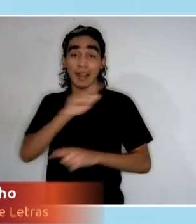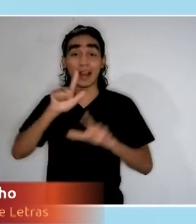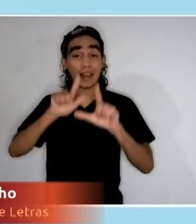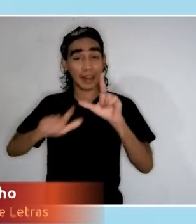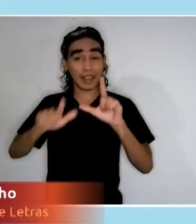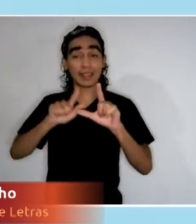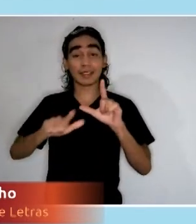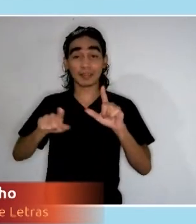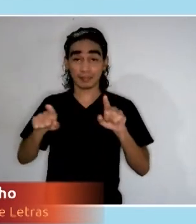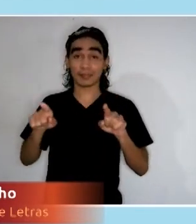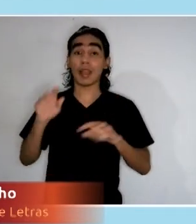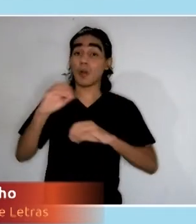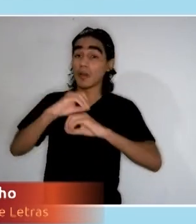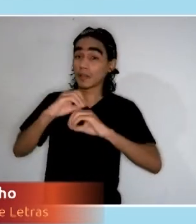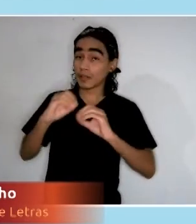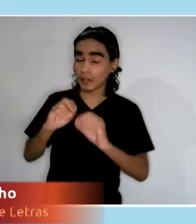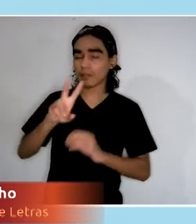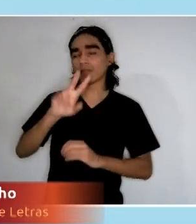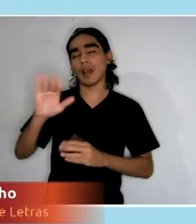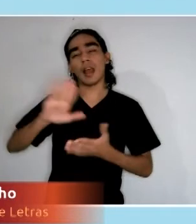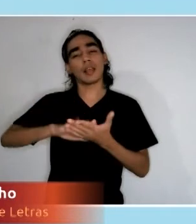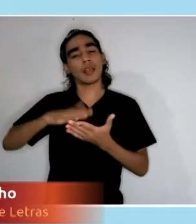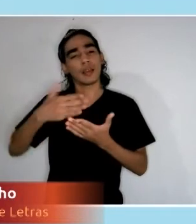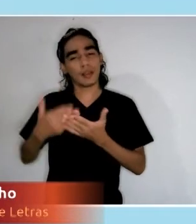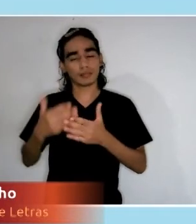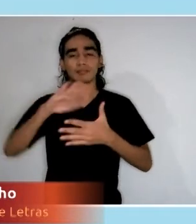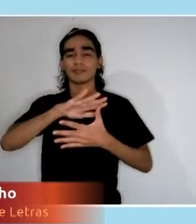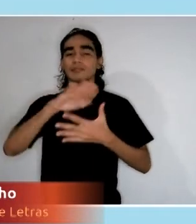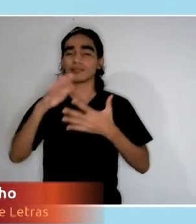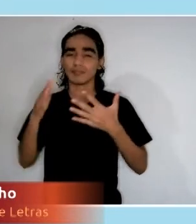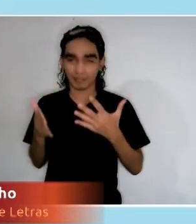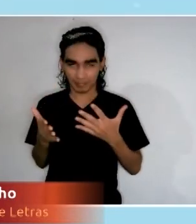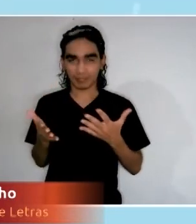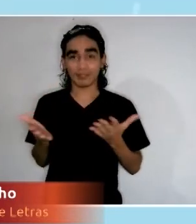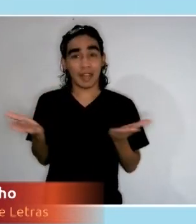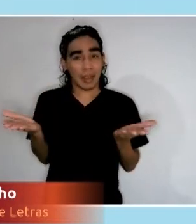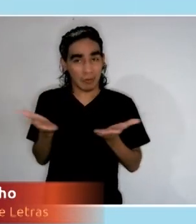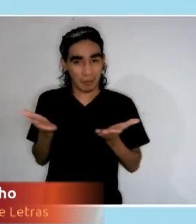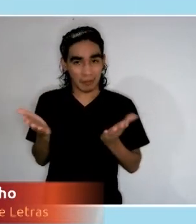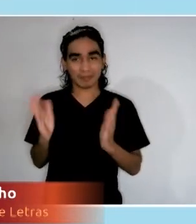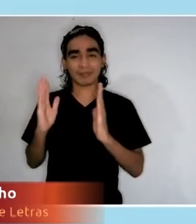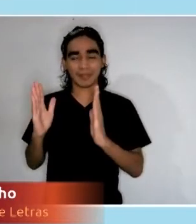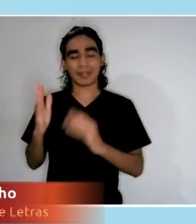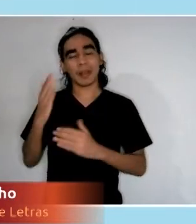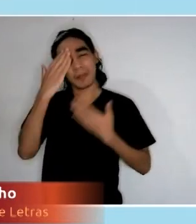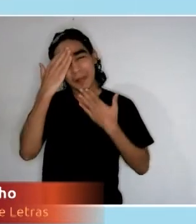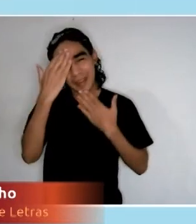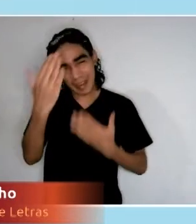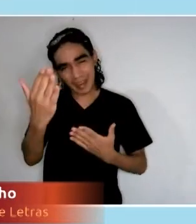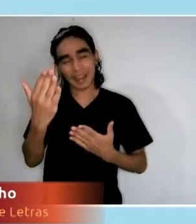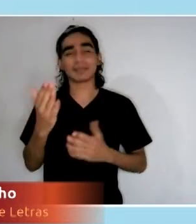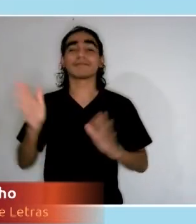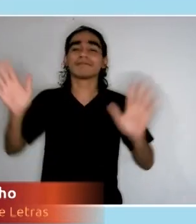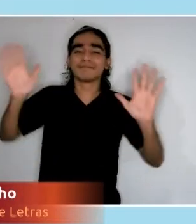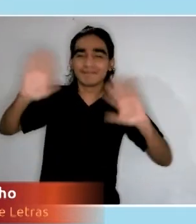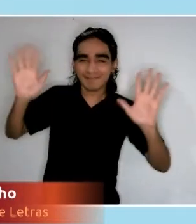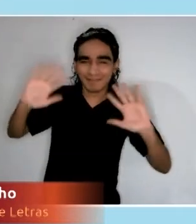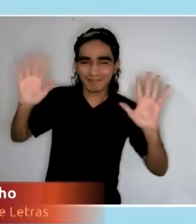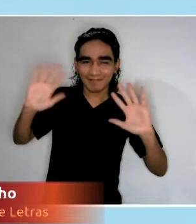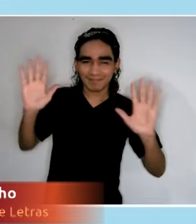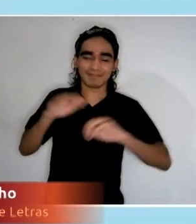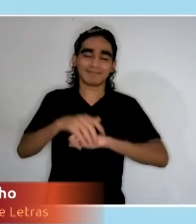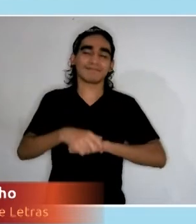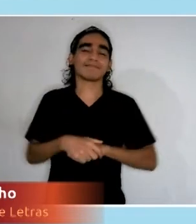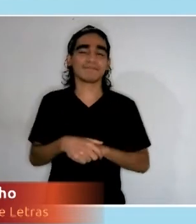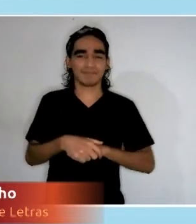e também vai fazer a interpretação para Libras neste bloco. Muito obrigada pela sua presença, Antônio.